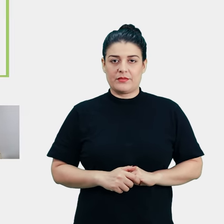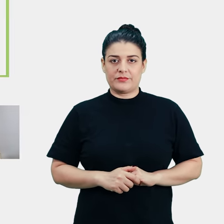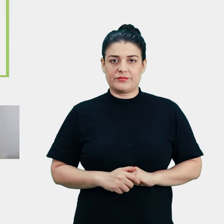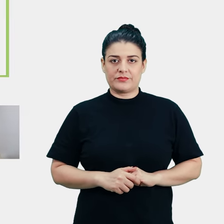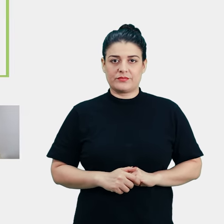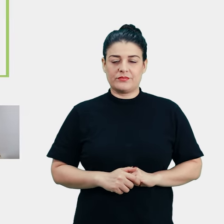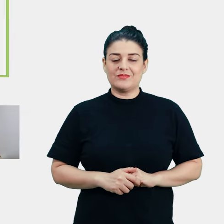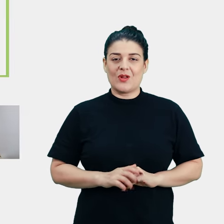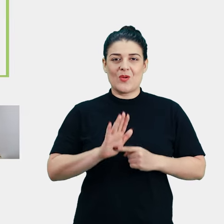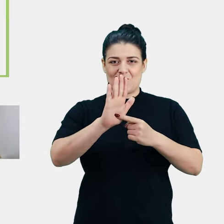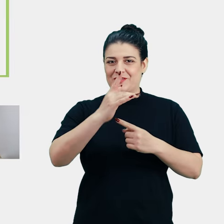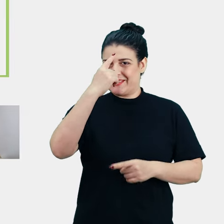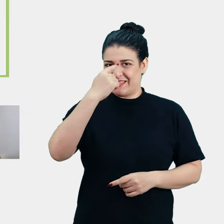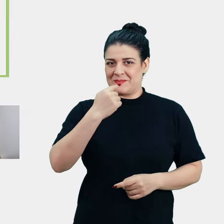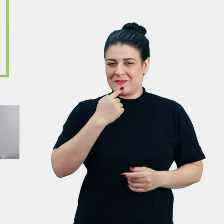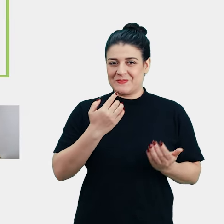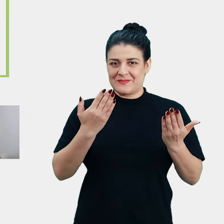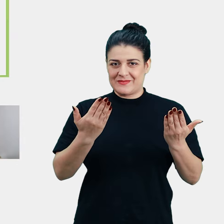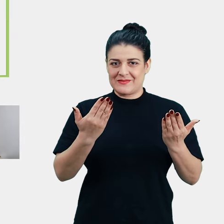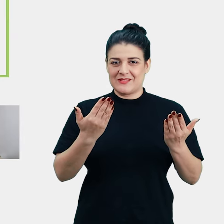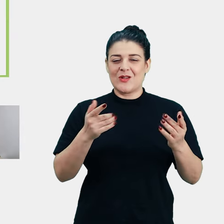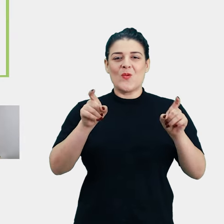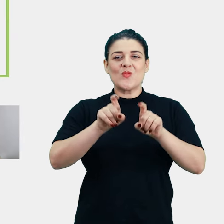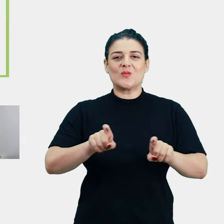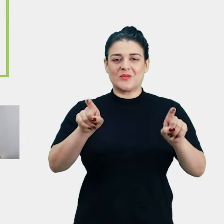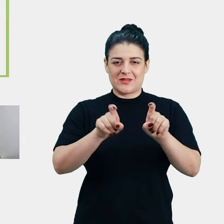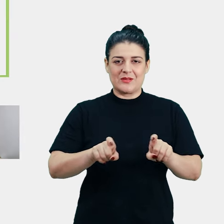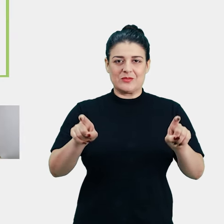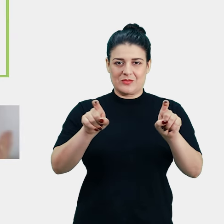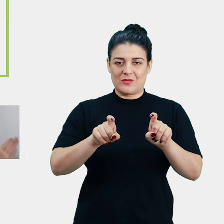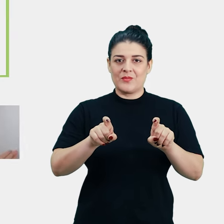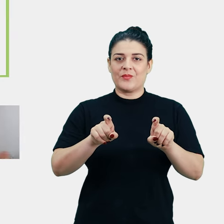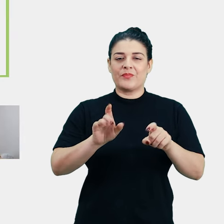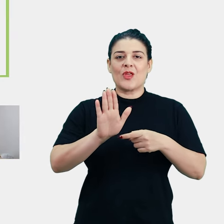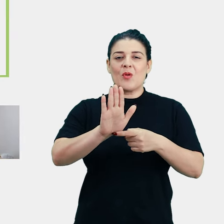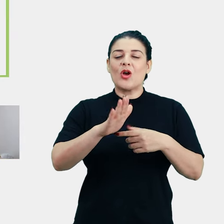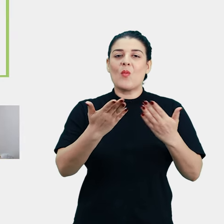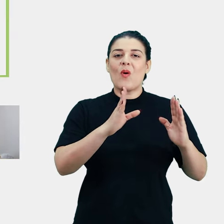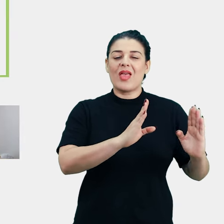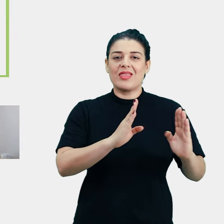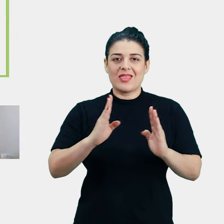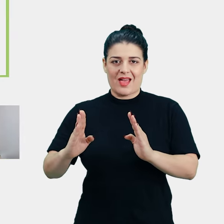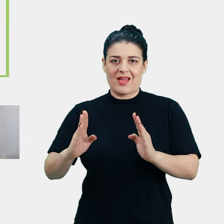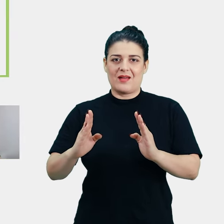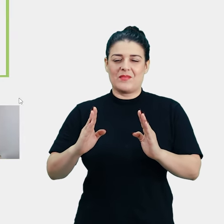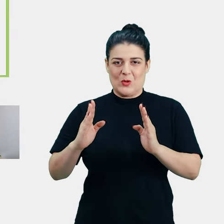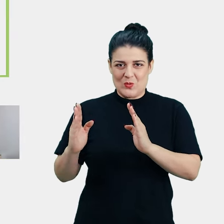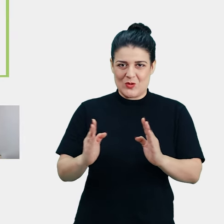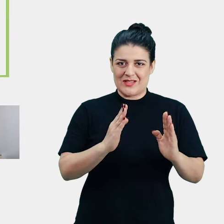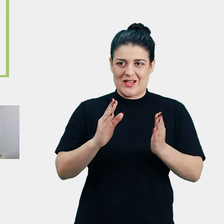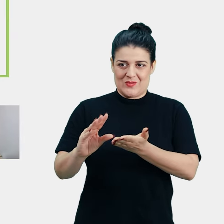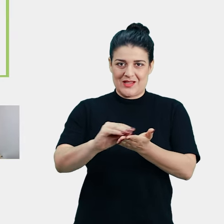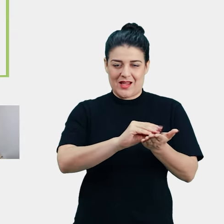Que são a imagem, tá? Do computador, mostrando as etapas do processamento. E